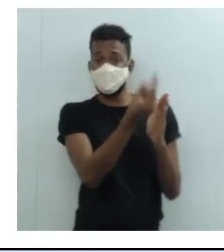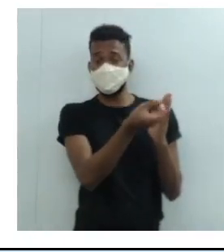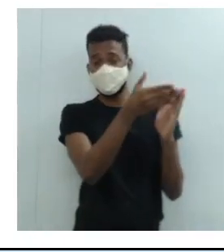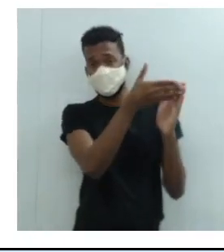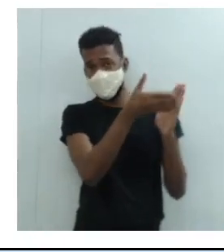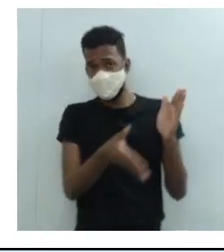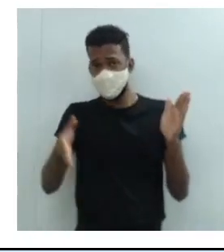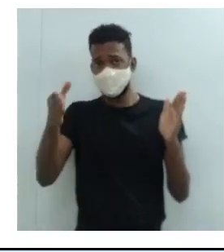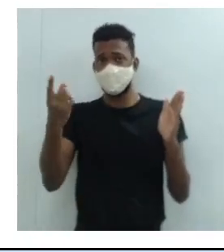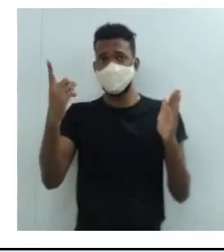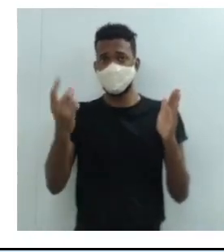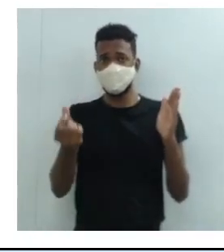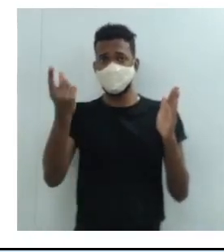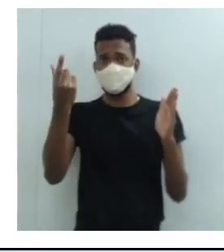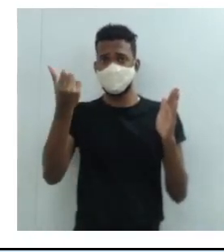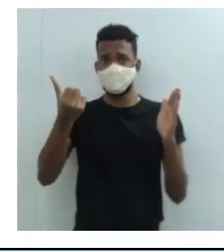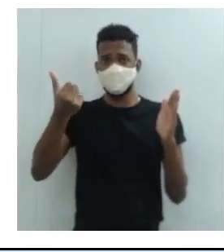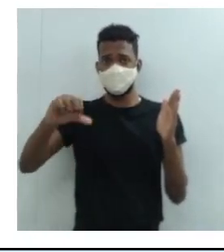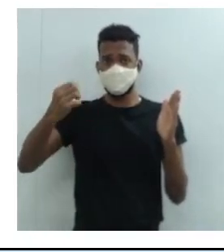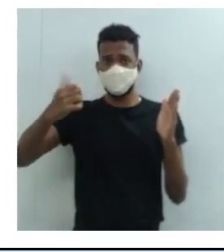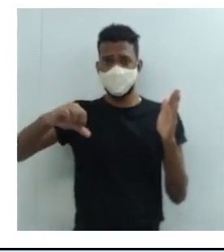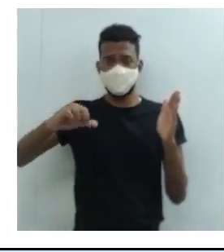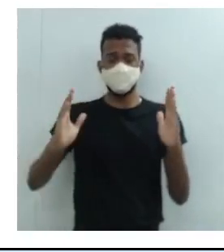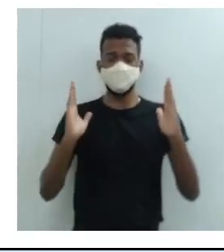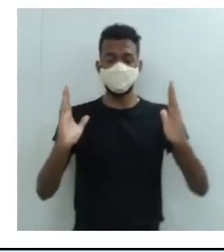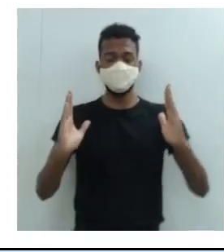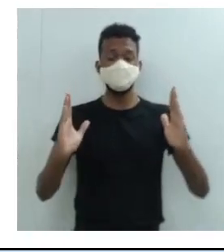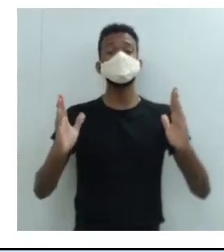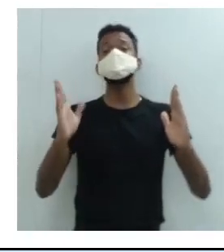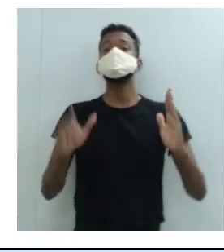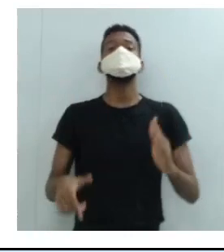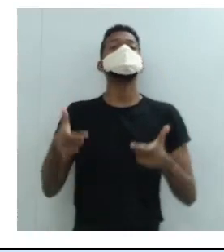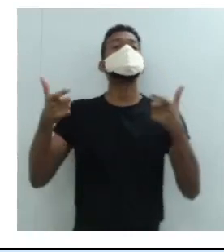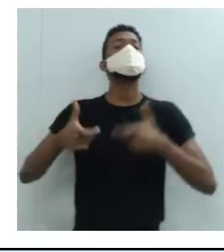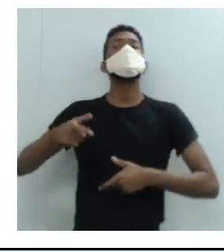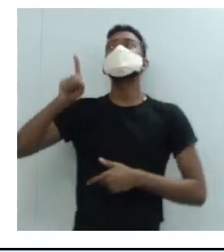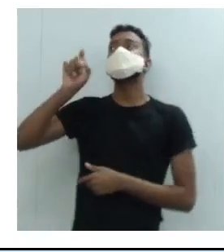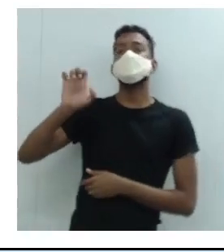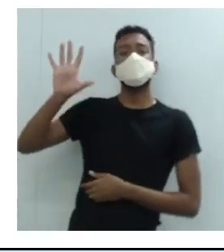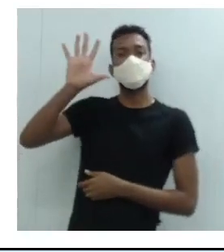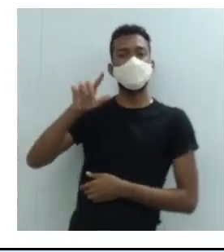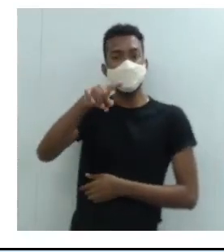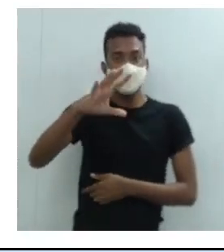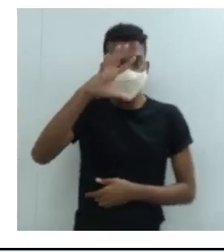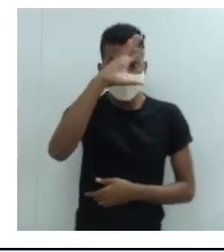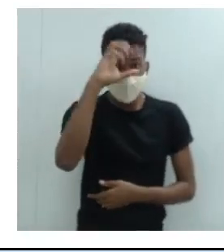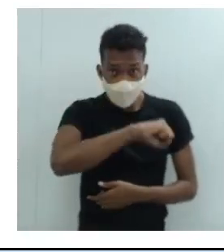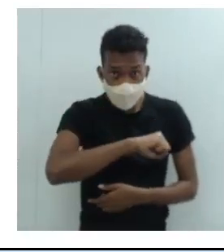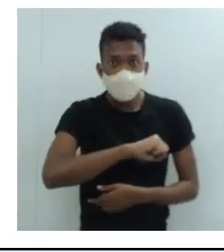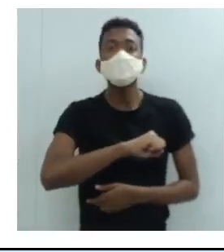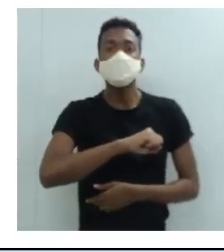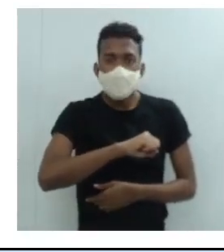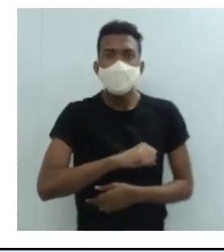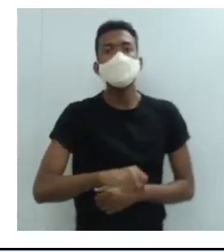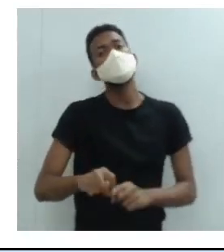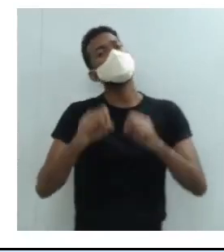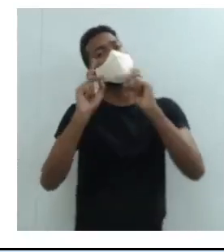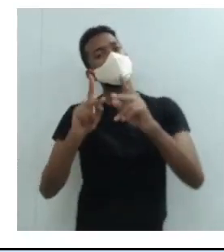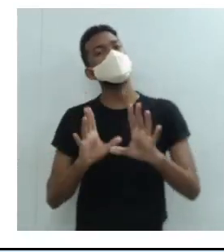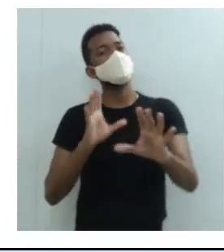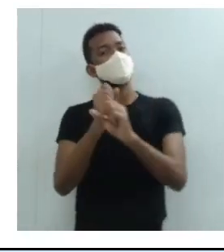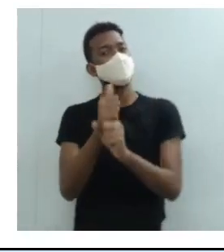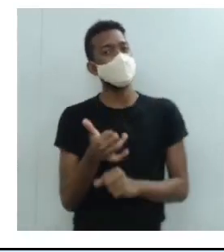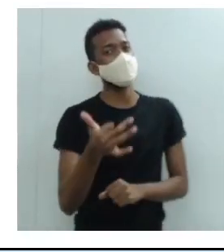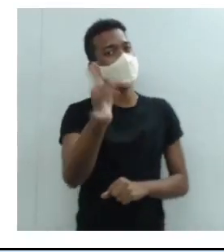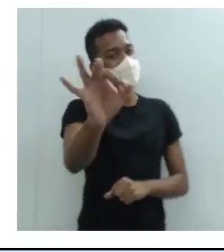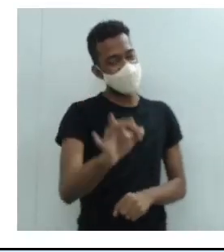em diversas partes da Europa. Então, aprenderam o que foi absolutismo? Beleza! Opa, 10 para você que está em